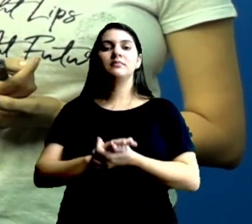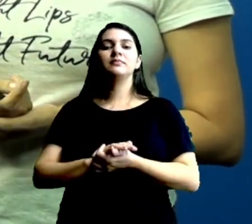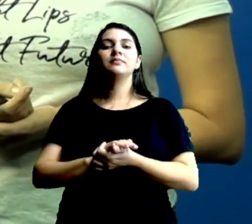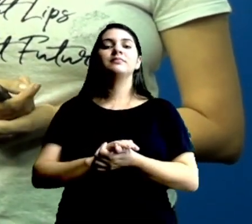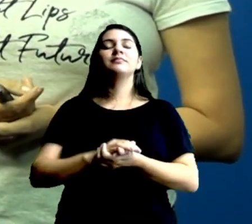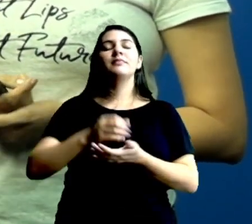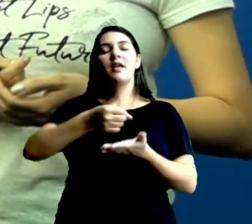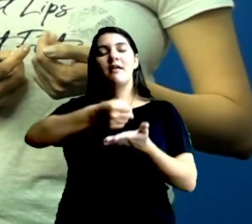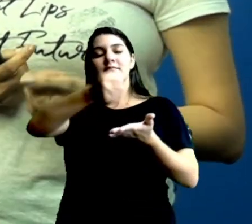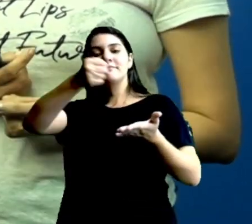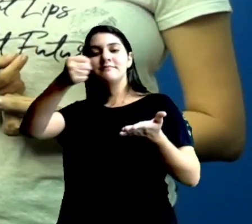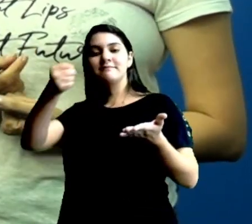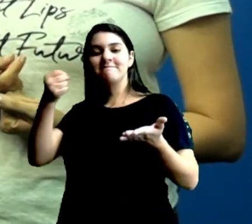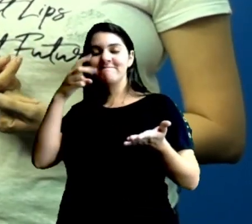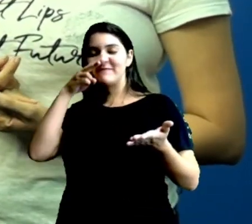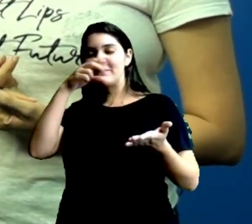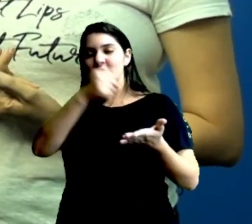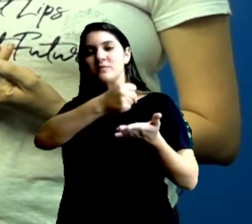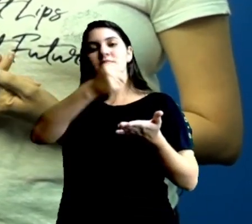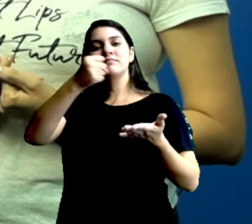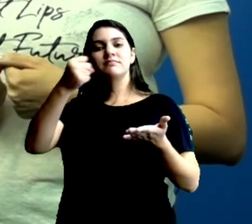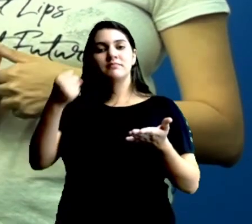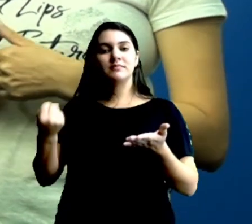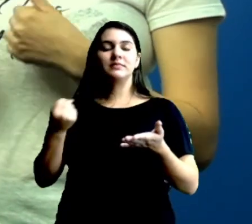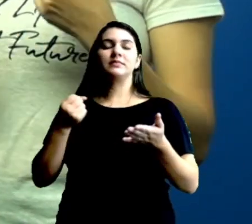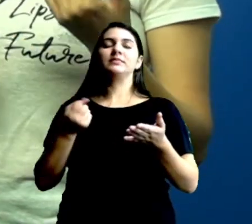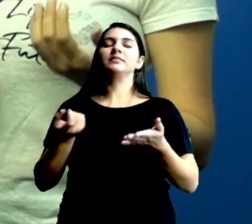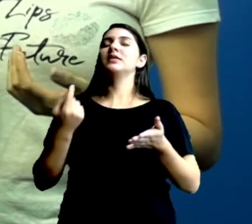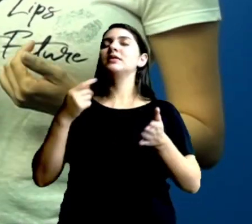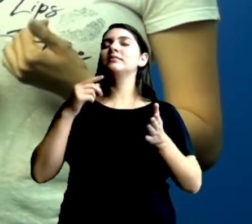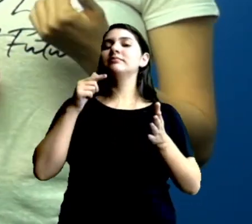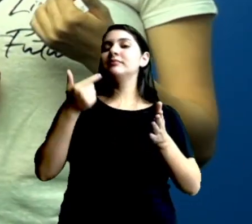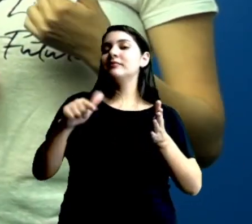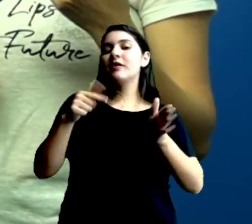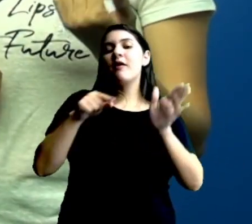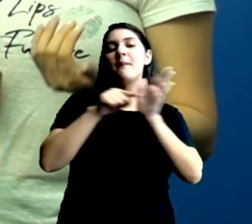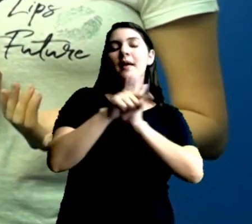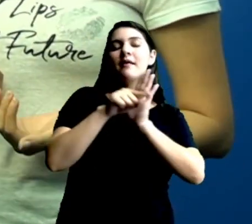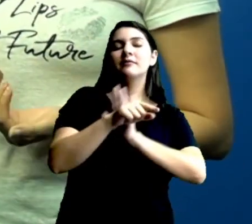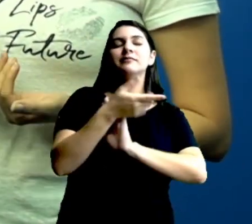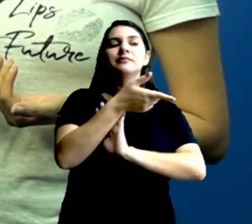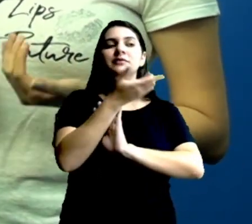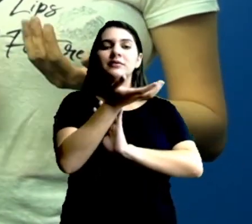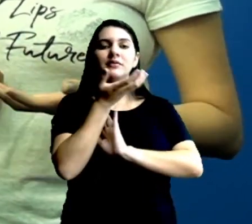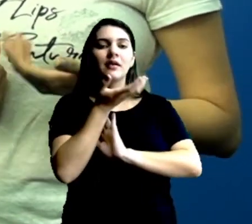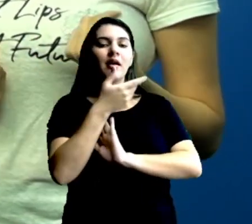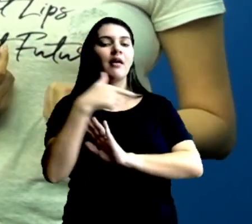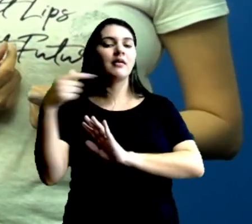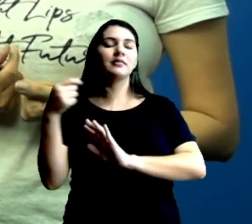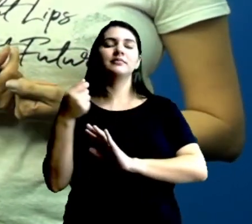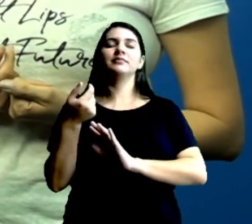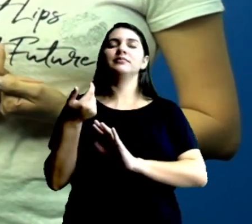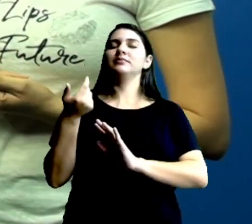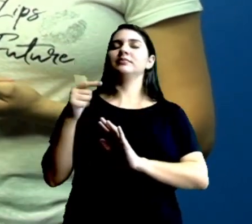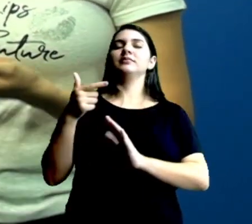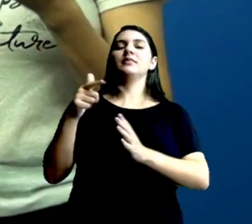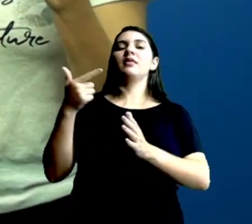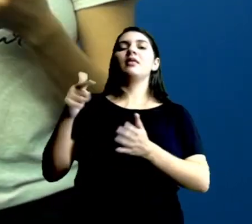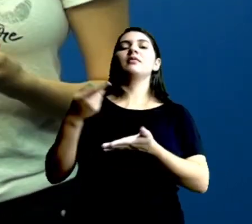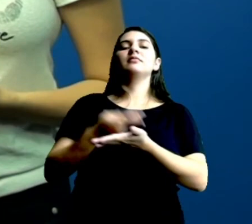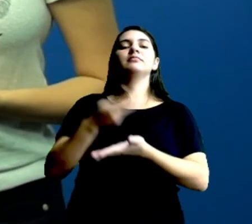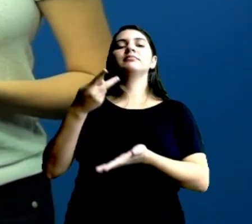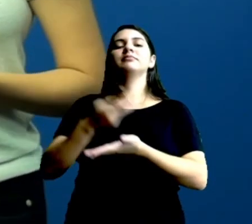retirada forçada, eles não foram de fato perguntaram, você quer ir? Não, não aconteceu